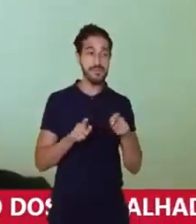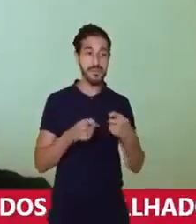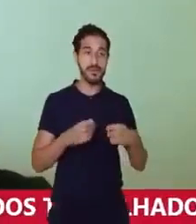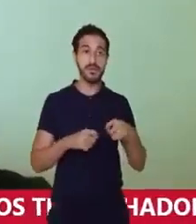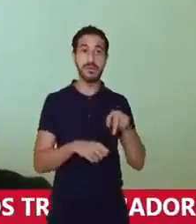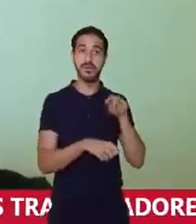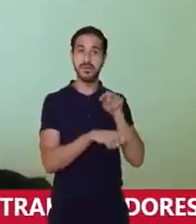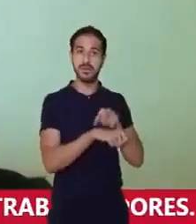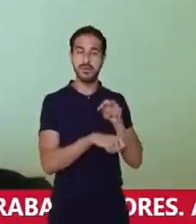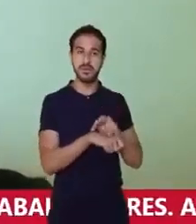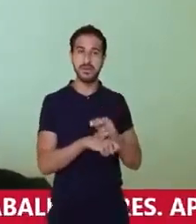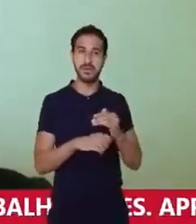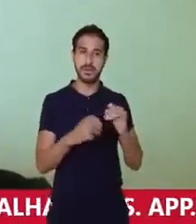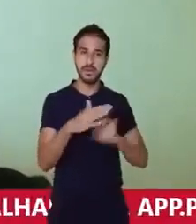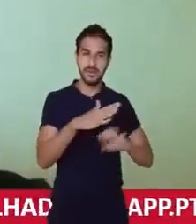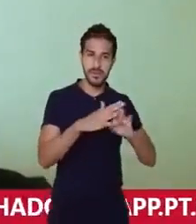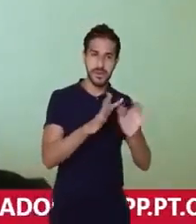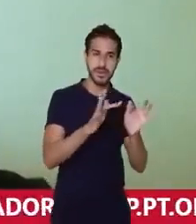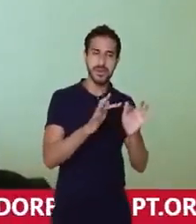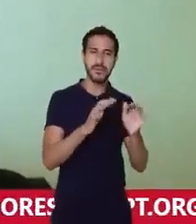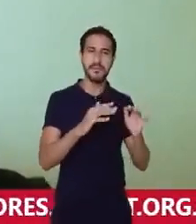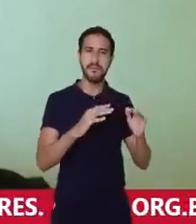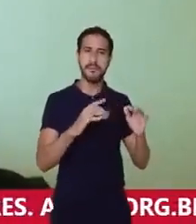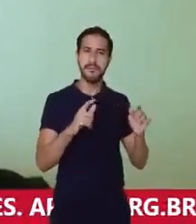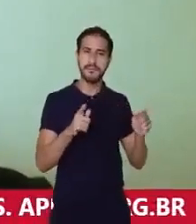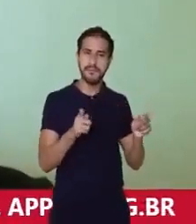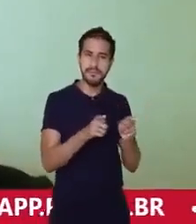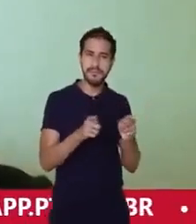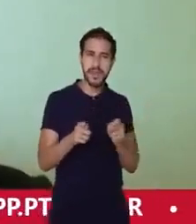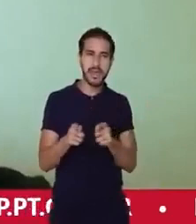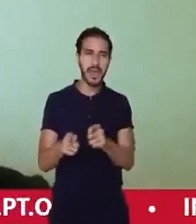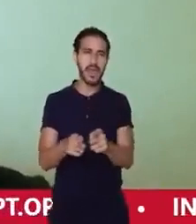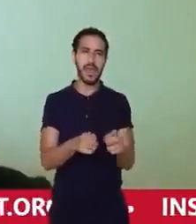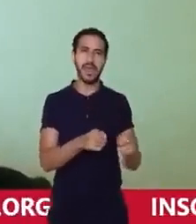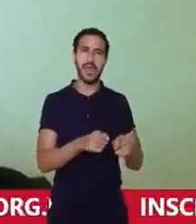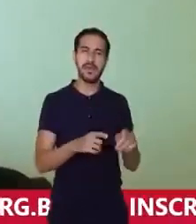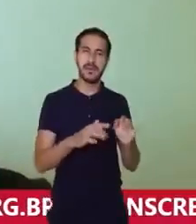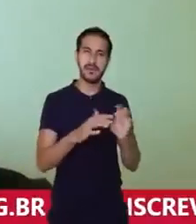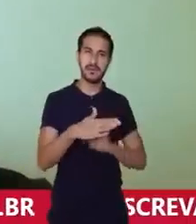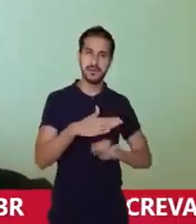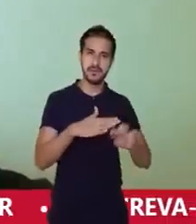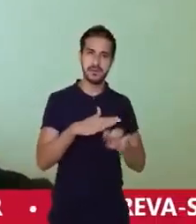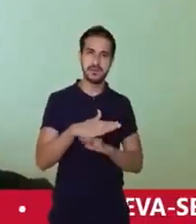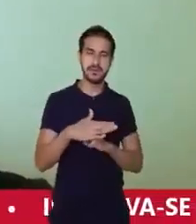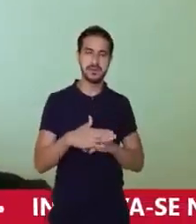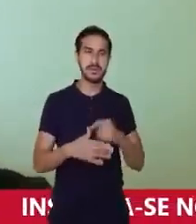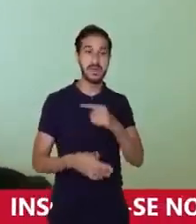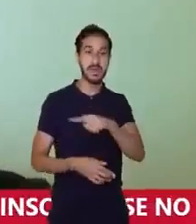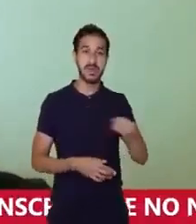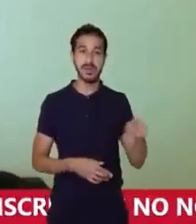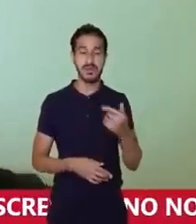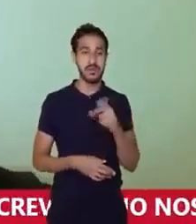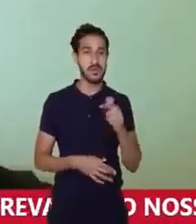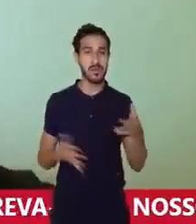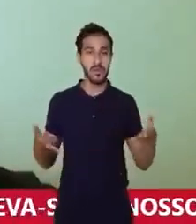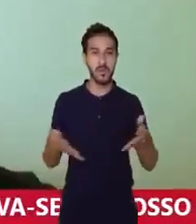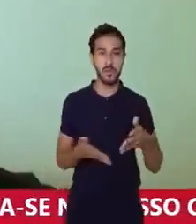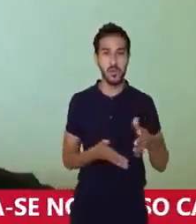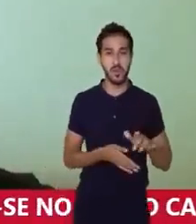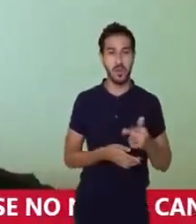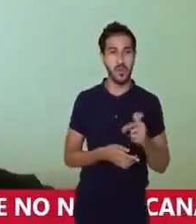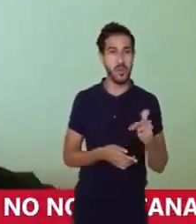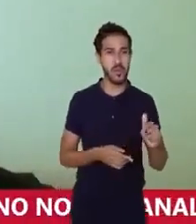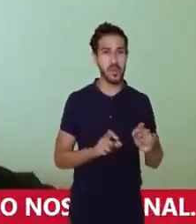os pequenos. Hoje as pequenas empresas que não têm hoje